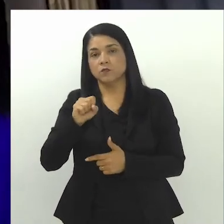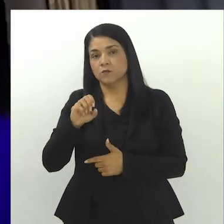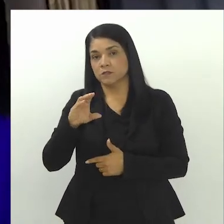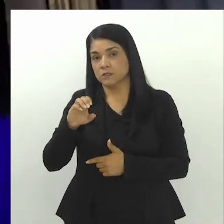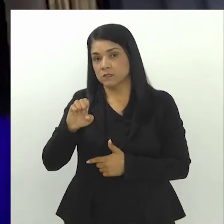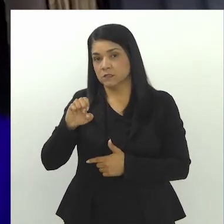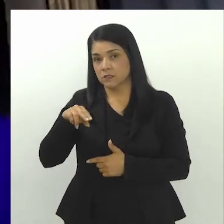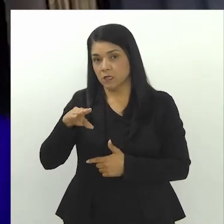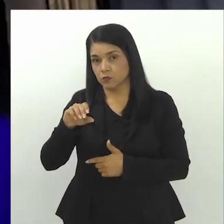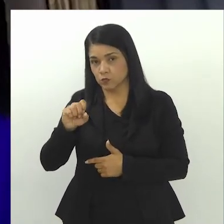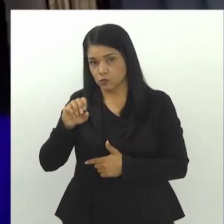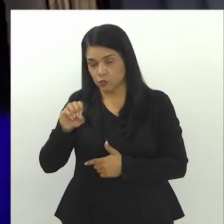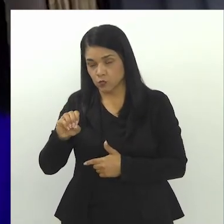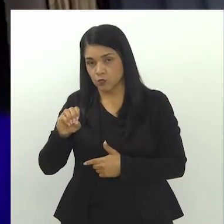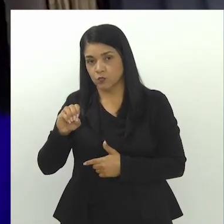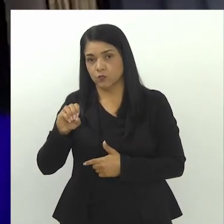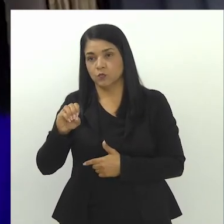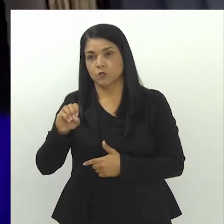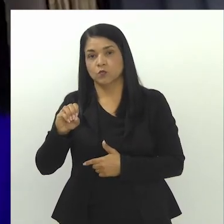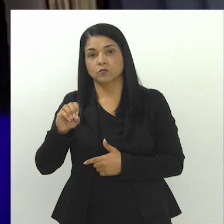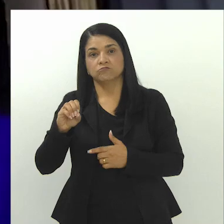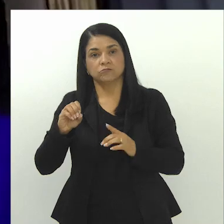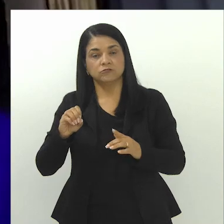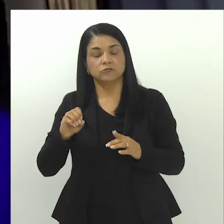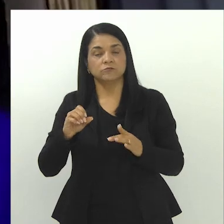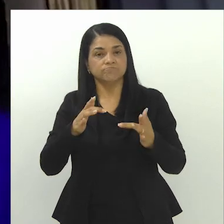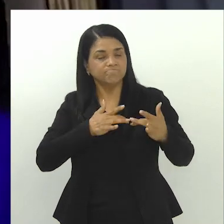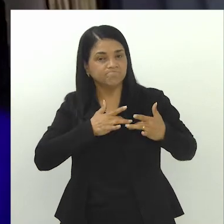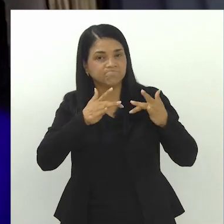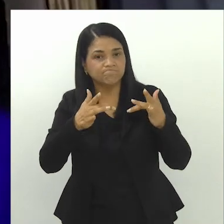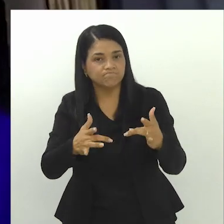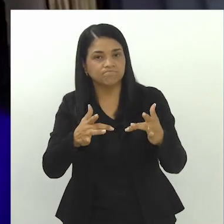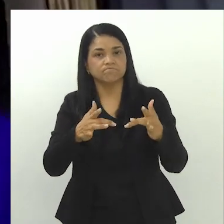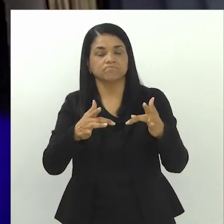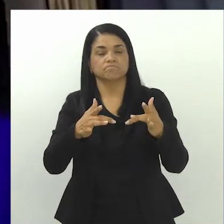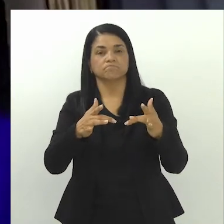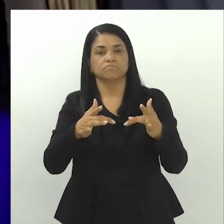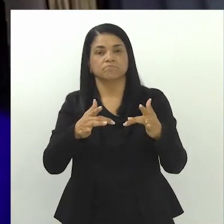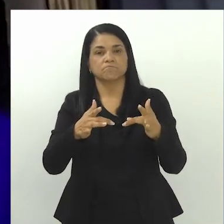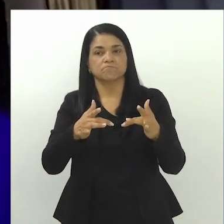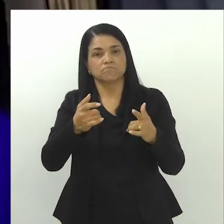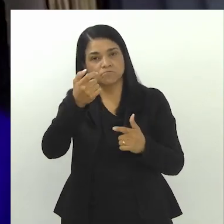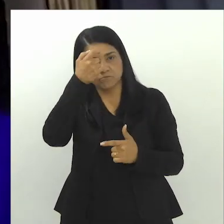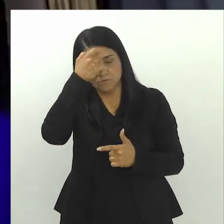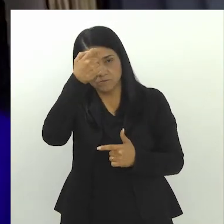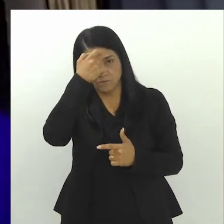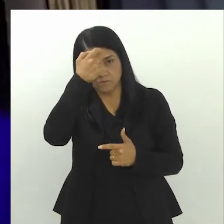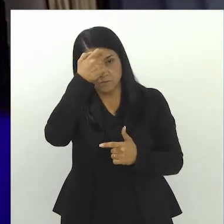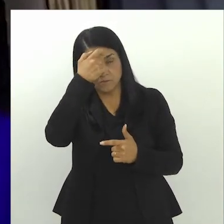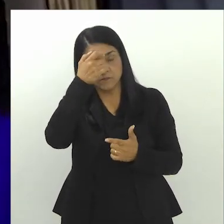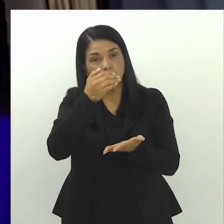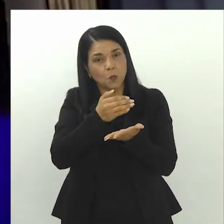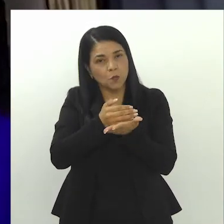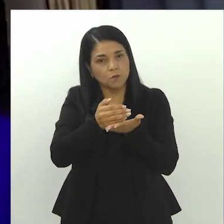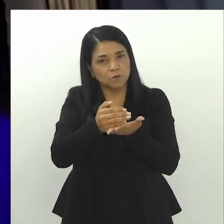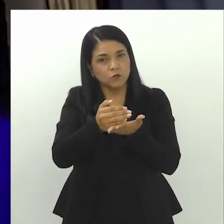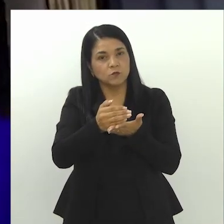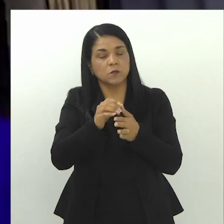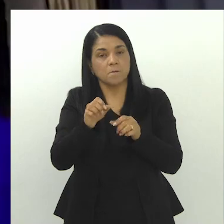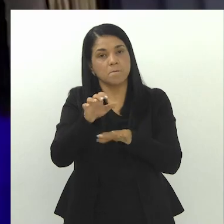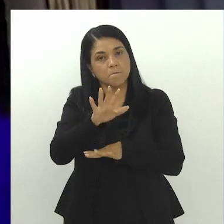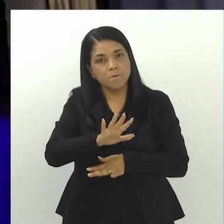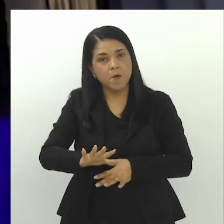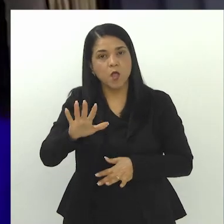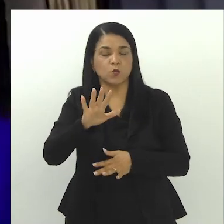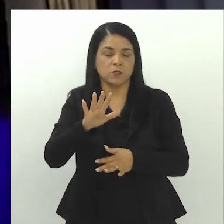Um senso de manifestação de solidariedade a partir do que a gente poderia chamar